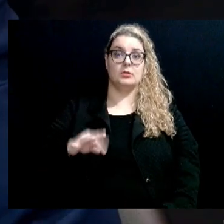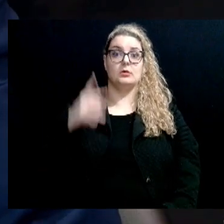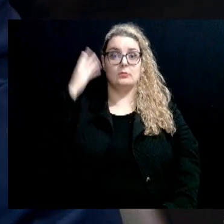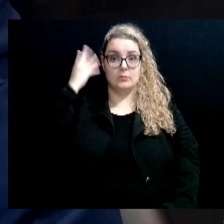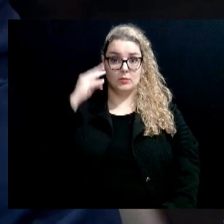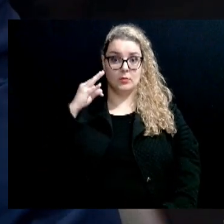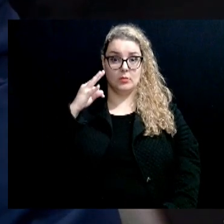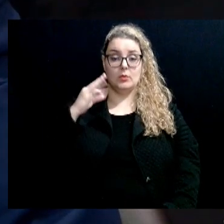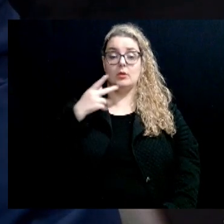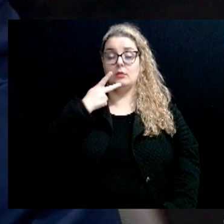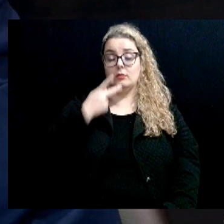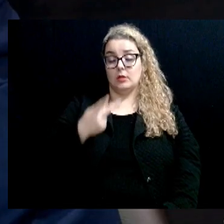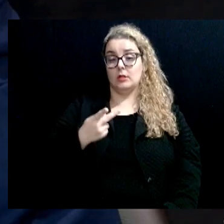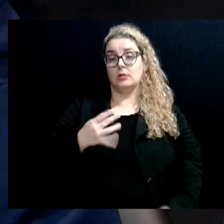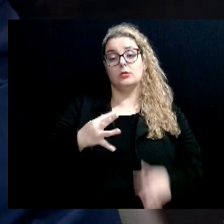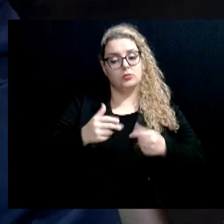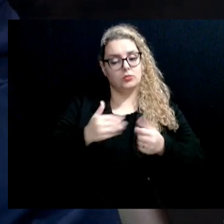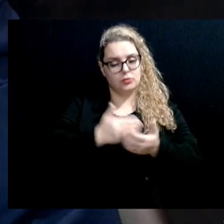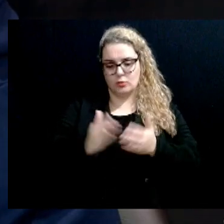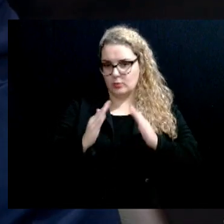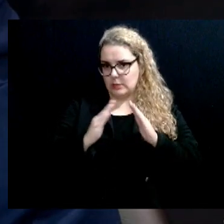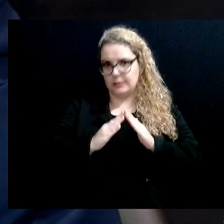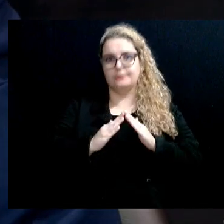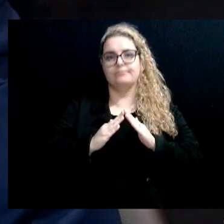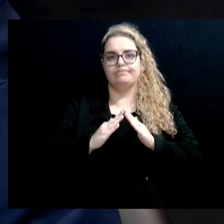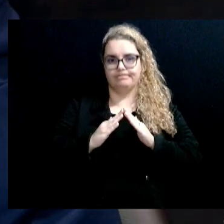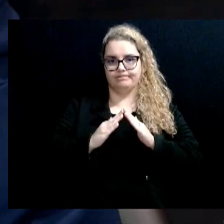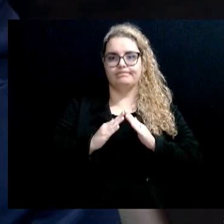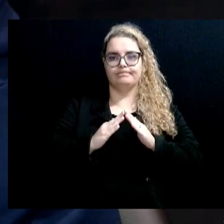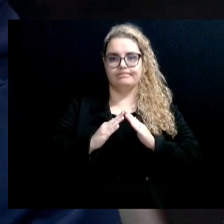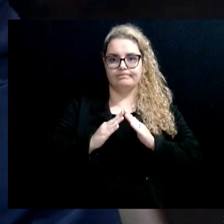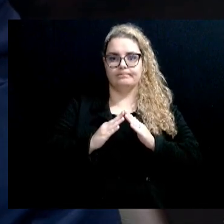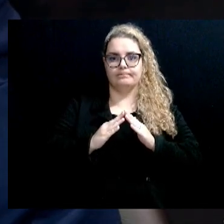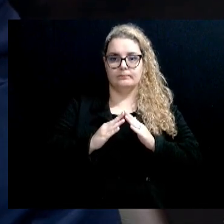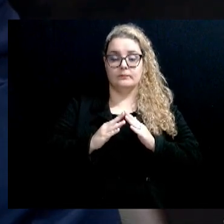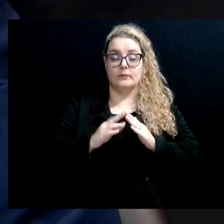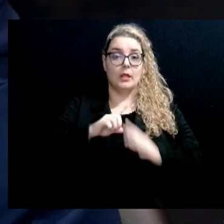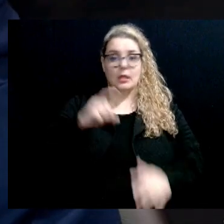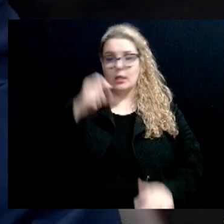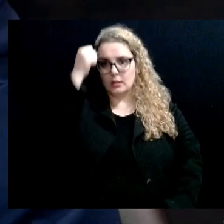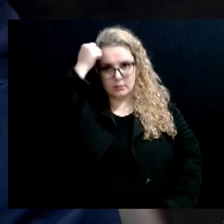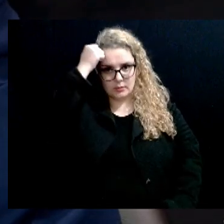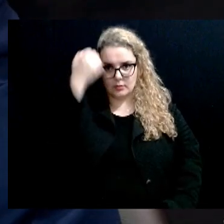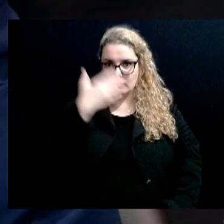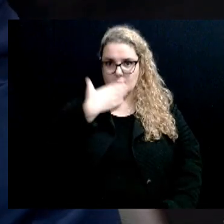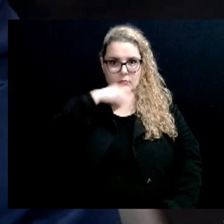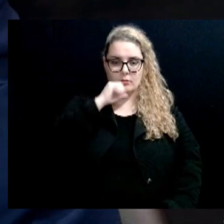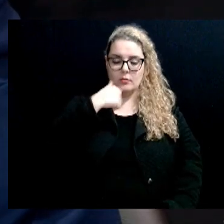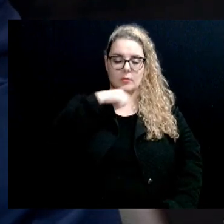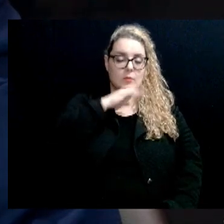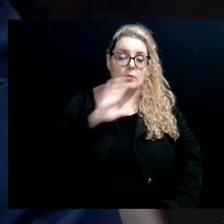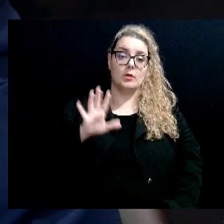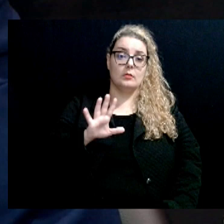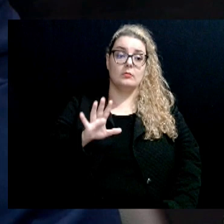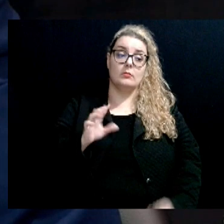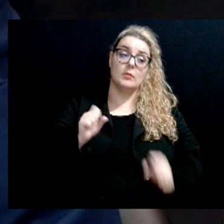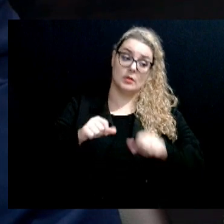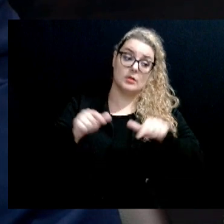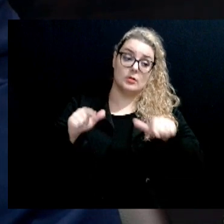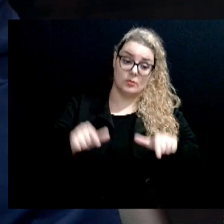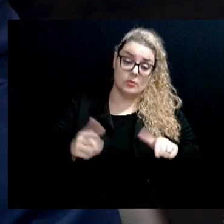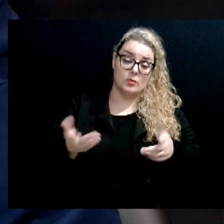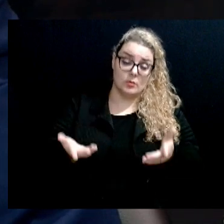E isso a gente não culpabiliza os pais, mas sim o ambiente. Então